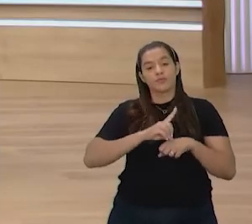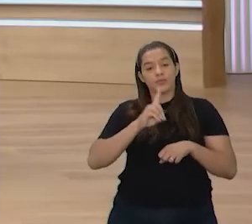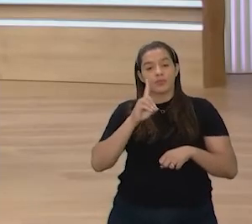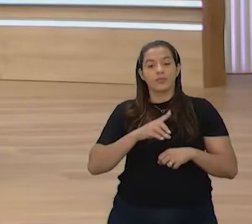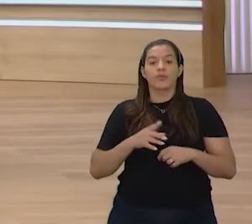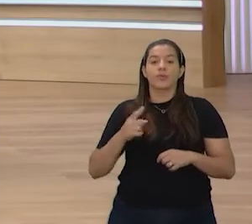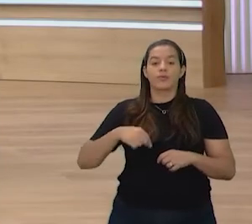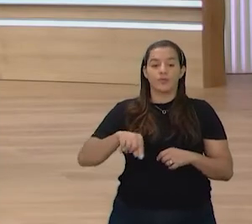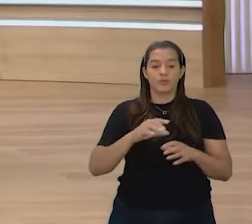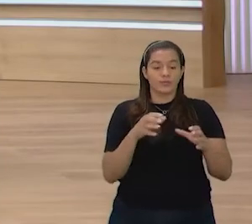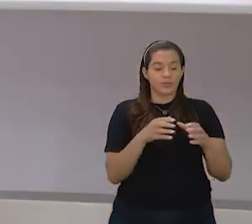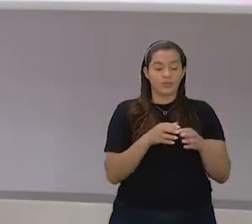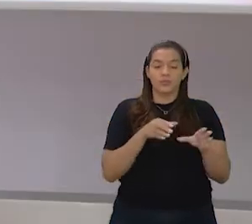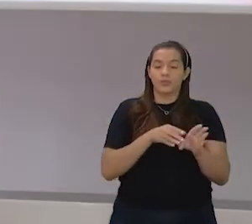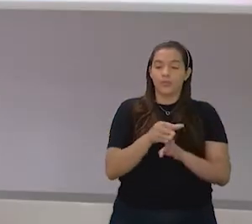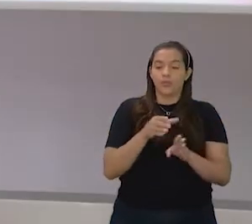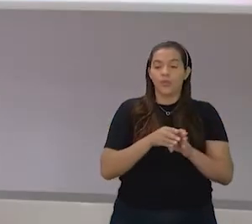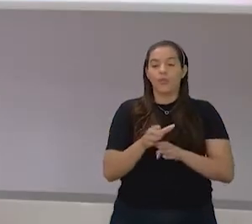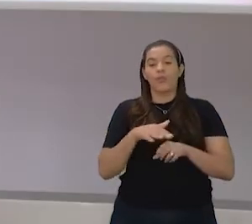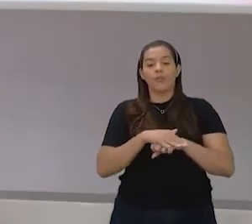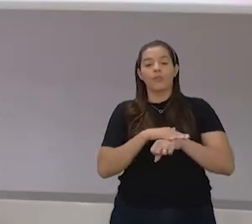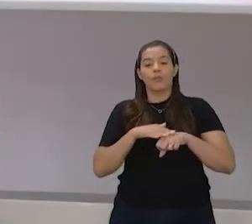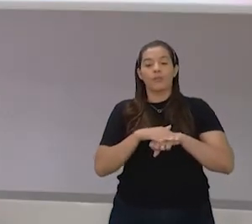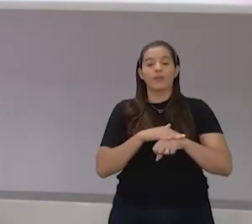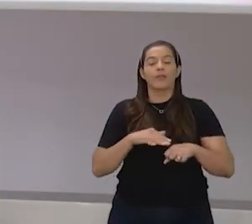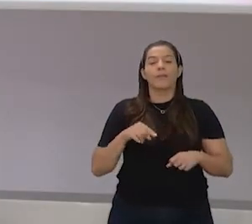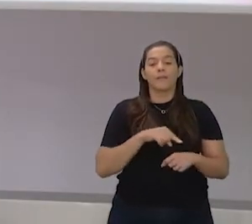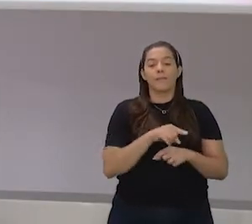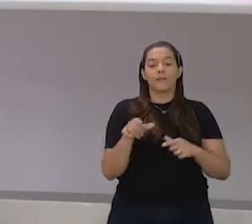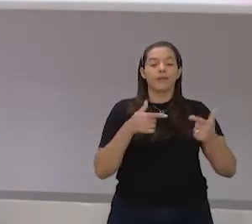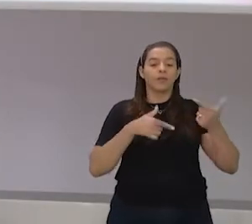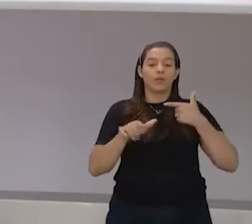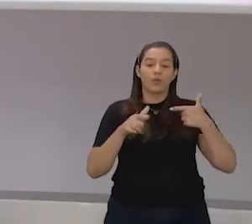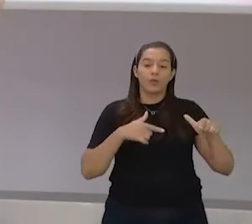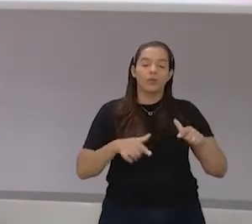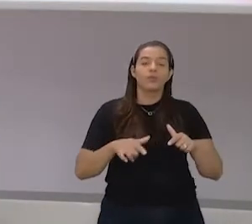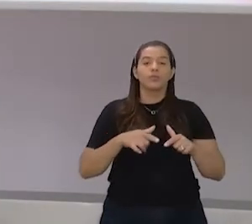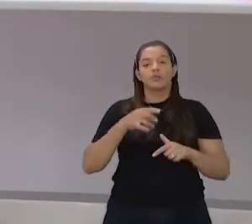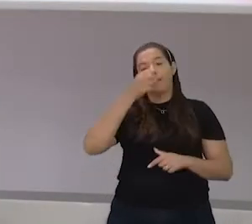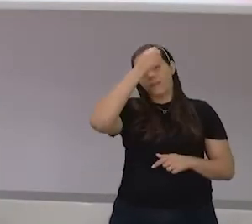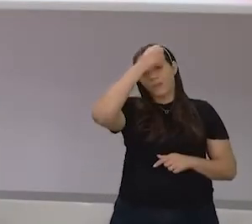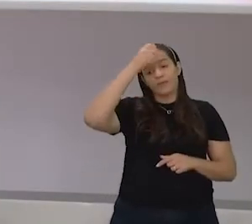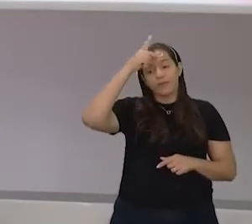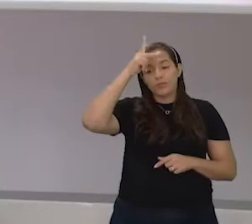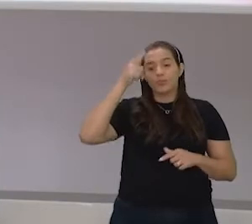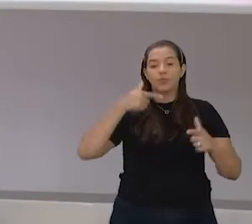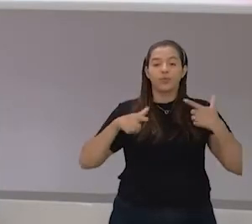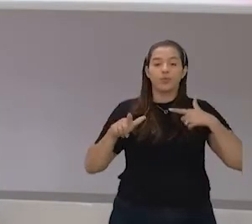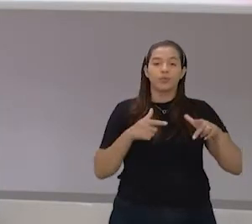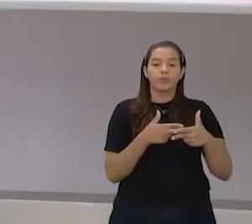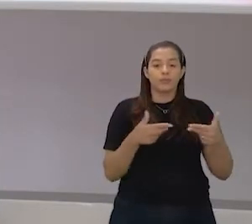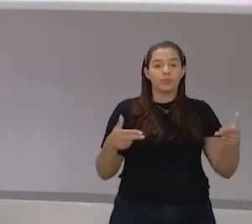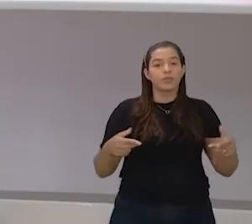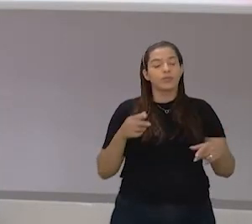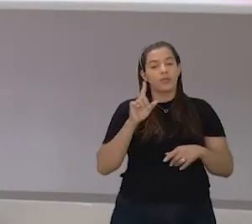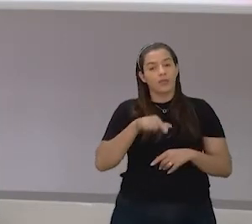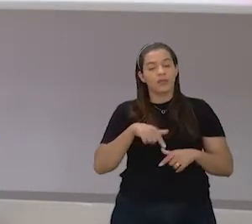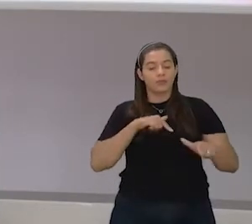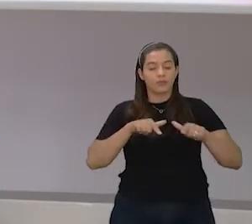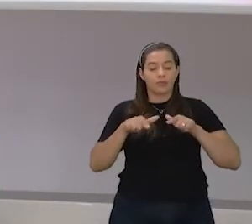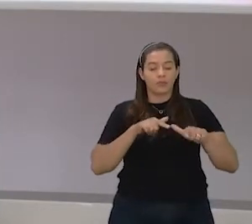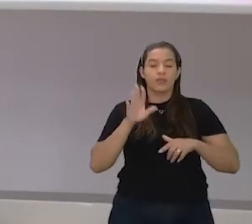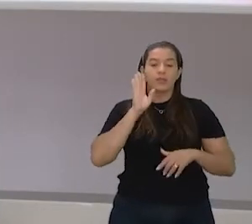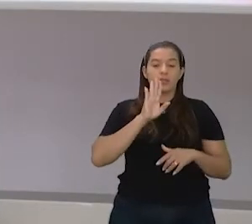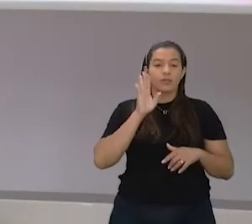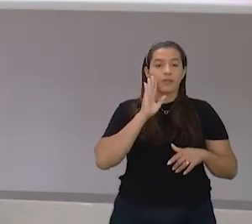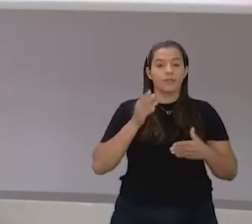com o conselho de escola, e assim, para levar às prefeituras também, etc. Então foi um trabalho bem bacana que a gente conseguiu